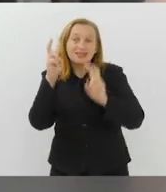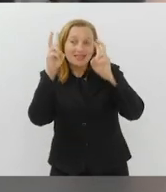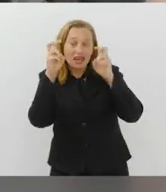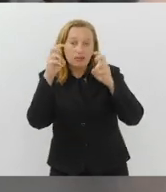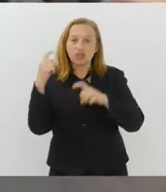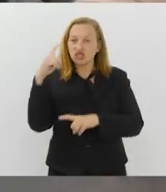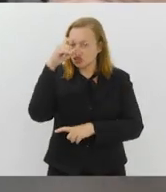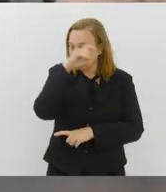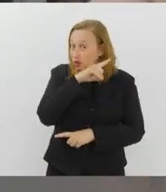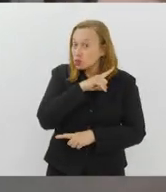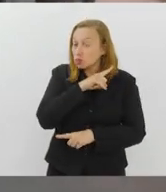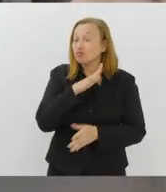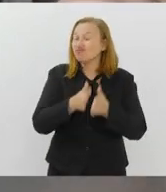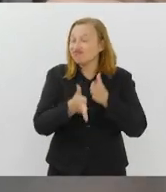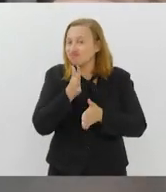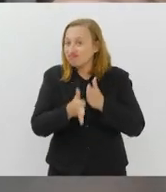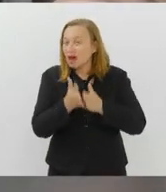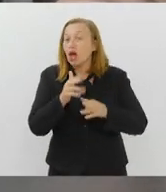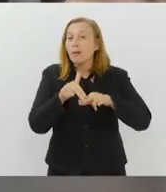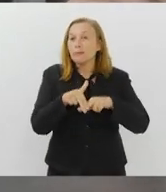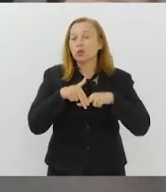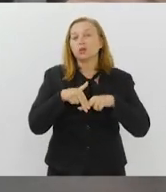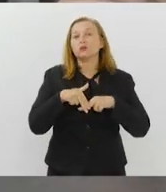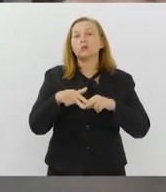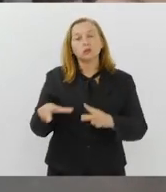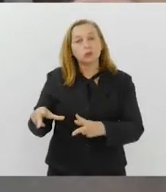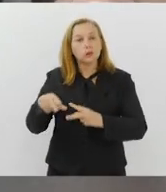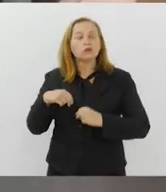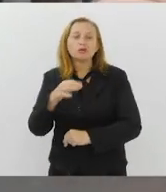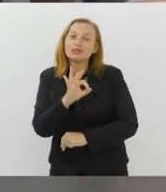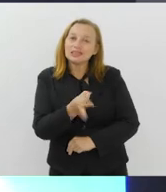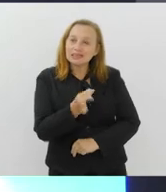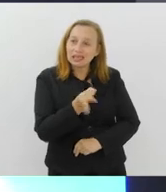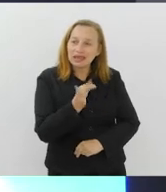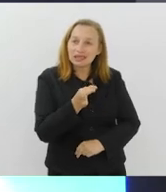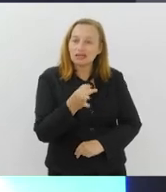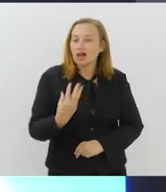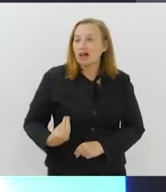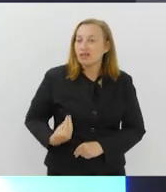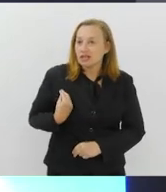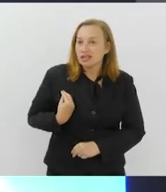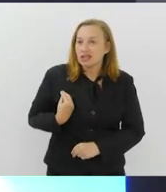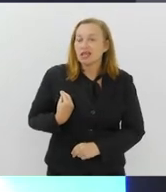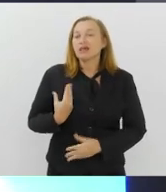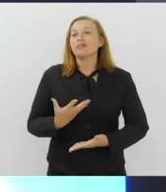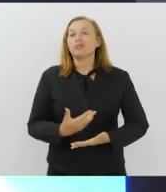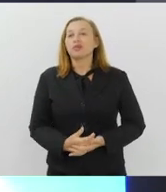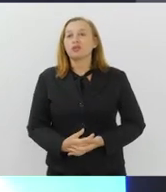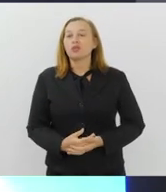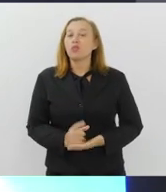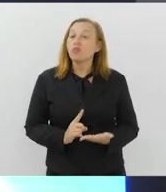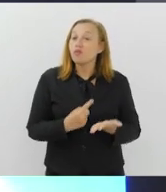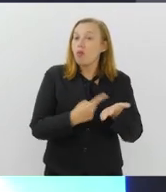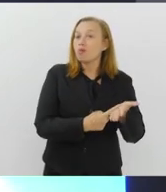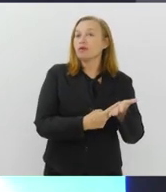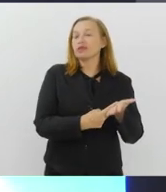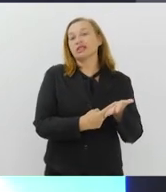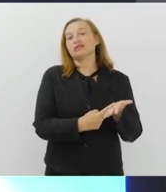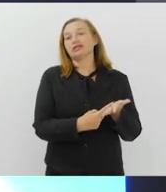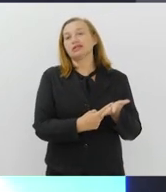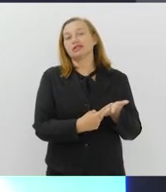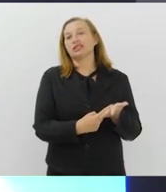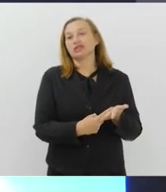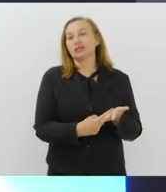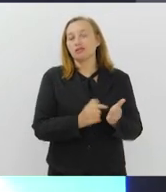tão difícil, e, por isso, merece, de fato, a presença, o comprometimento, o protagonismo